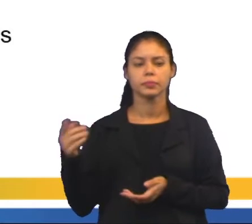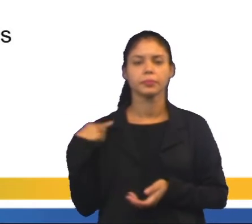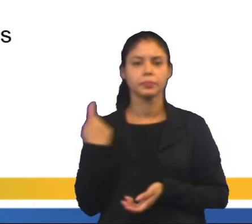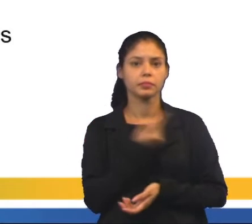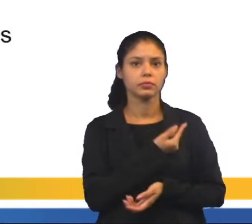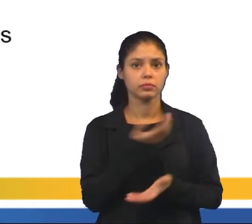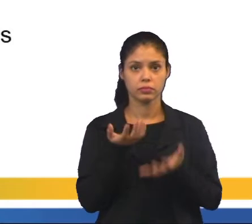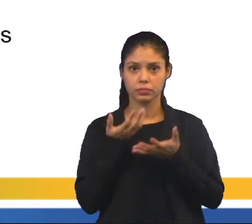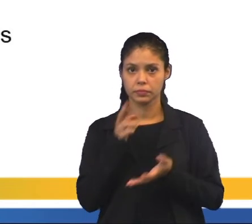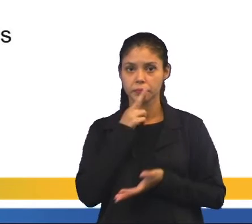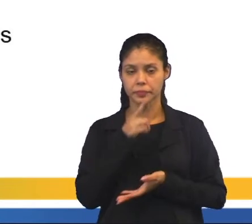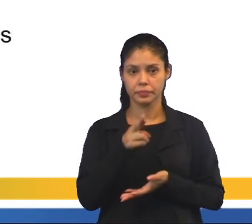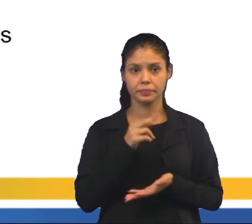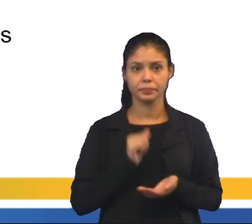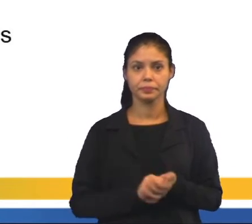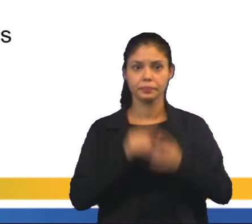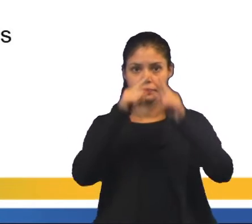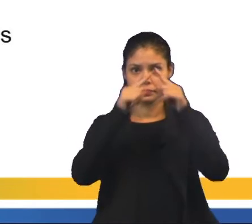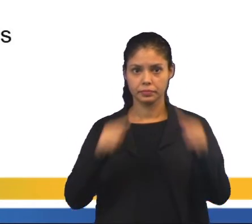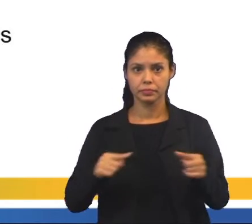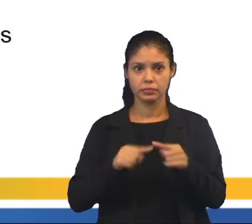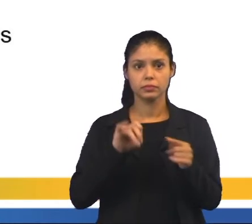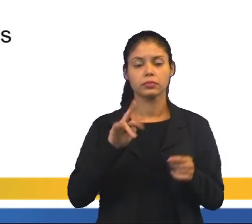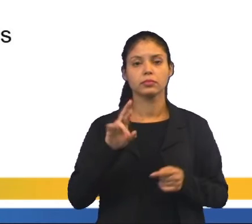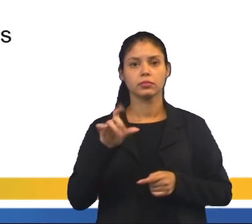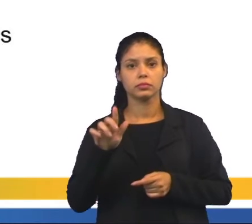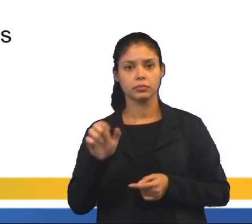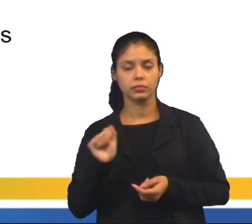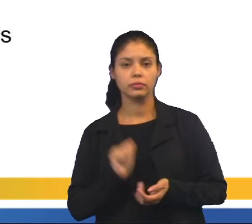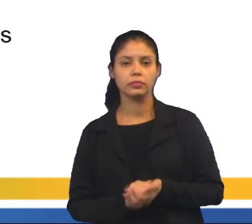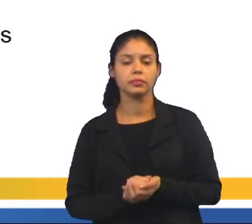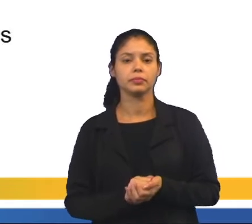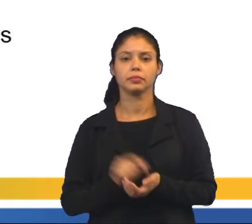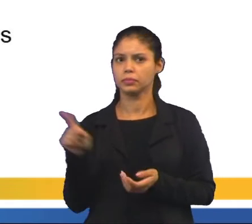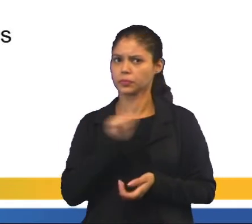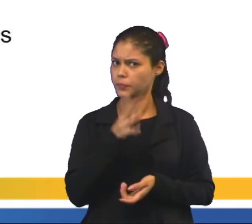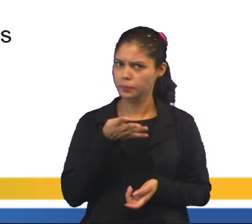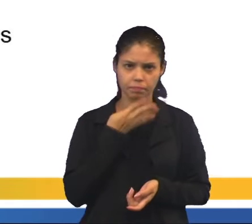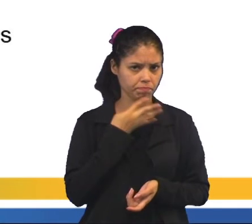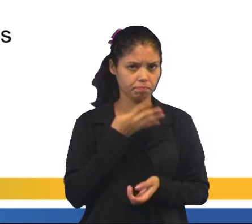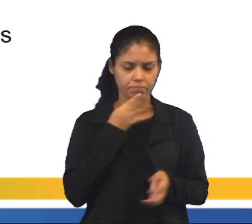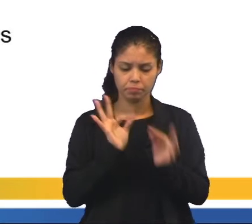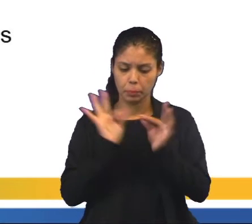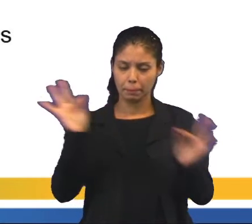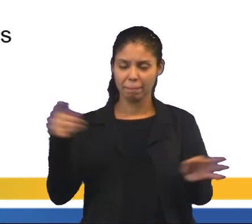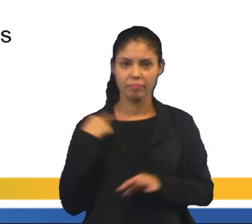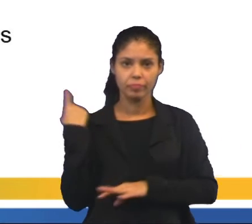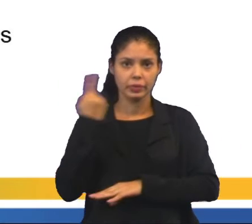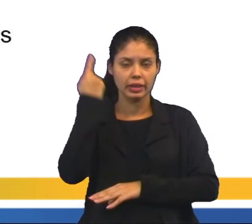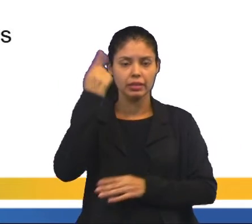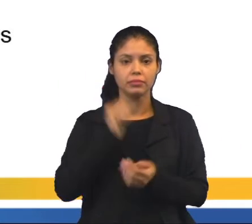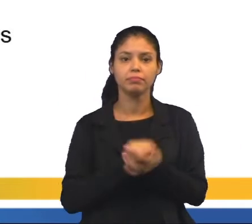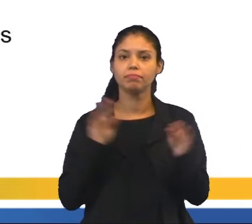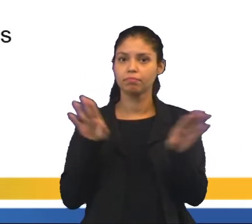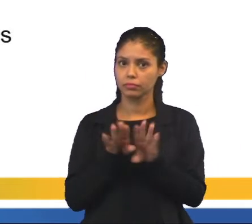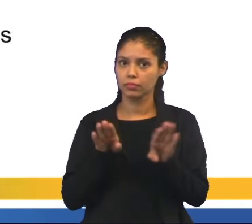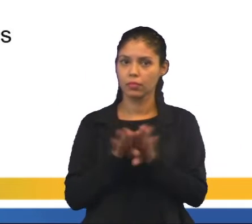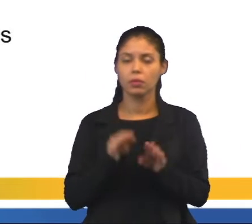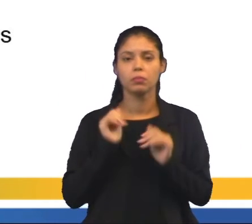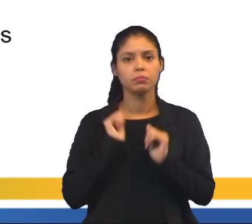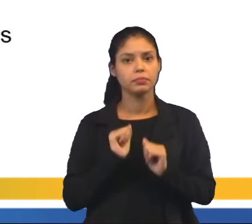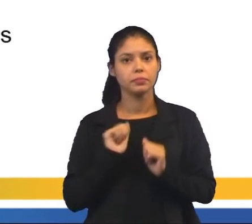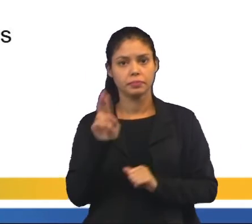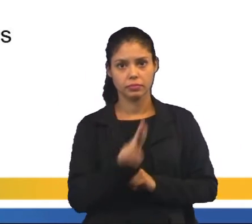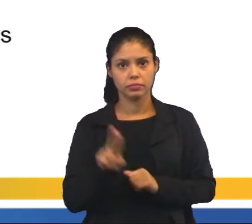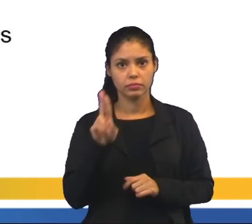queremos calcular a área de um triângulo isósceles e não conhecemos a medida da altura, também podemos